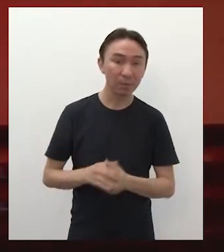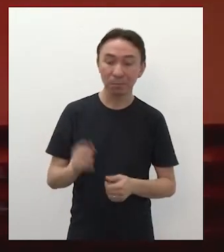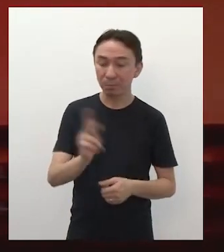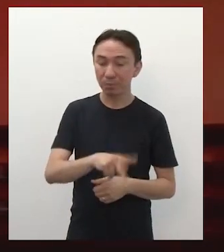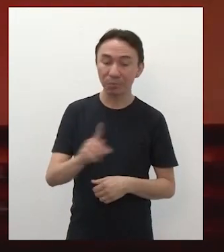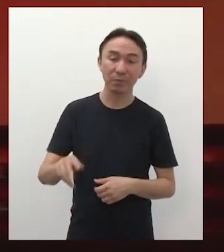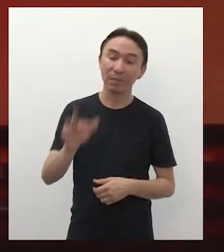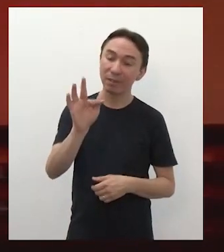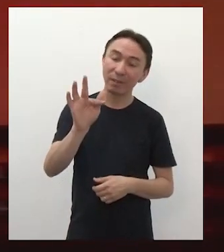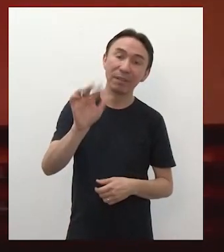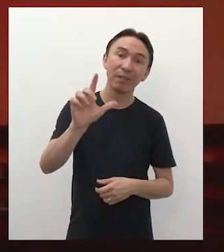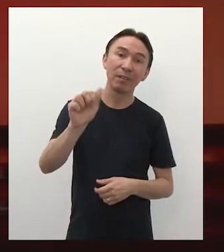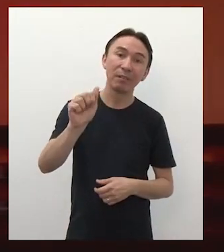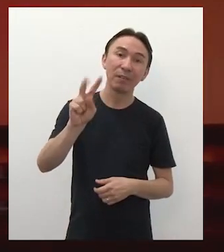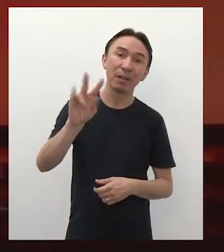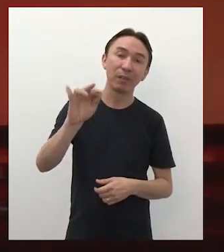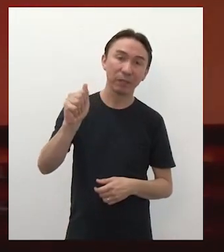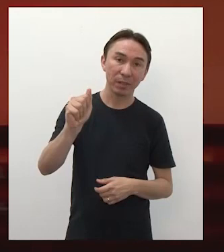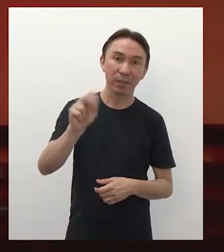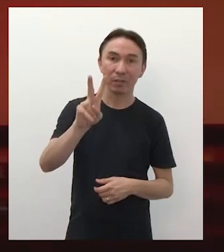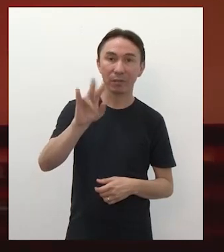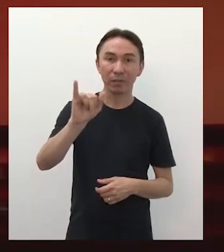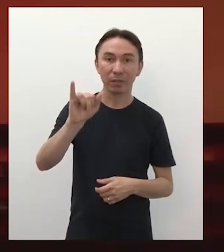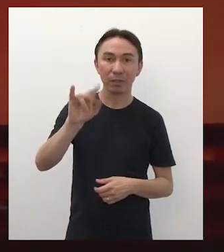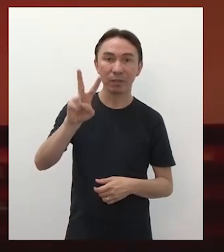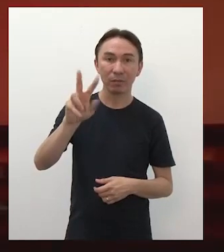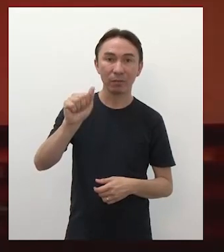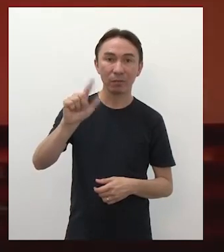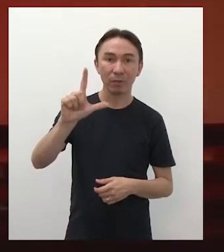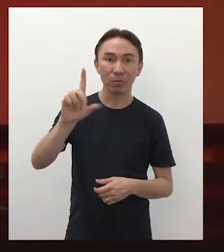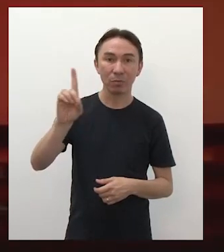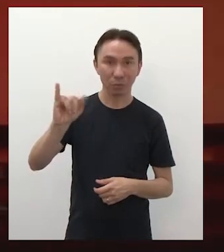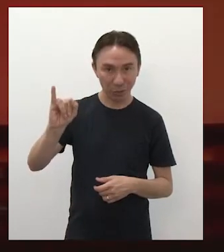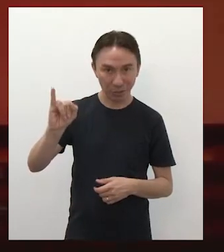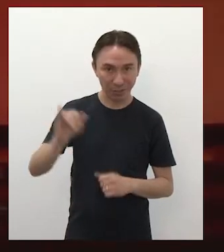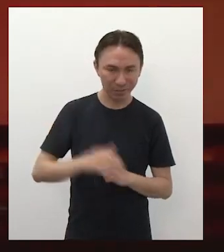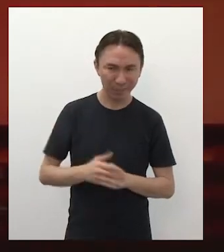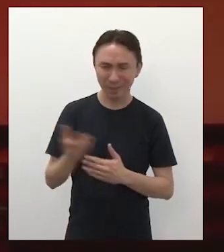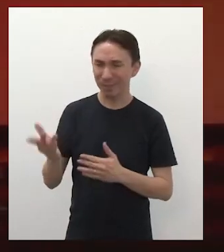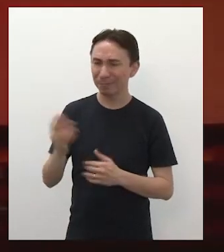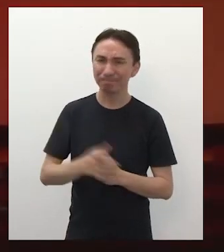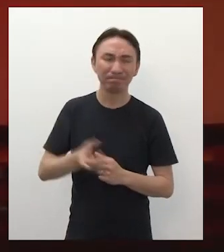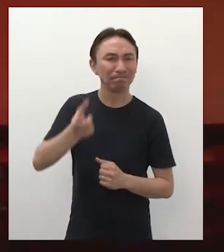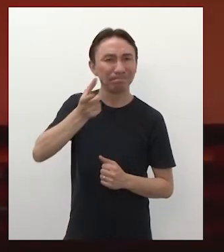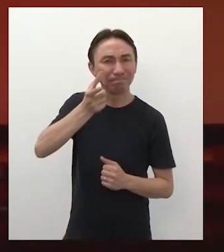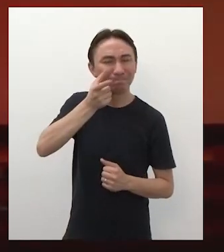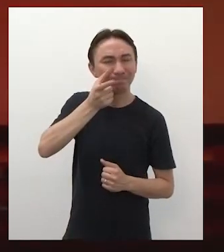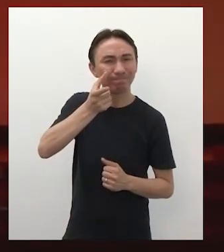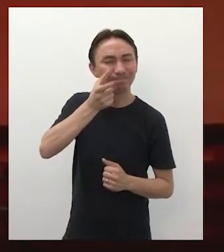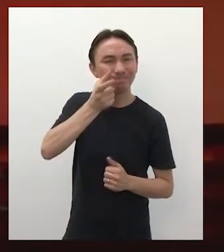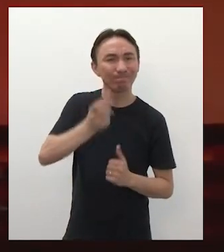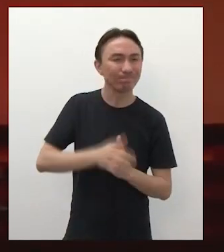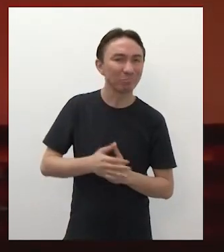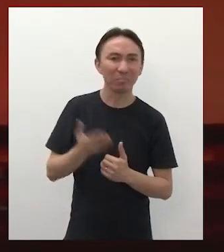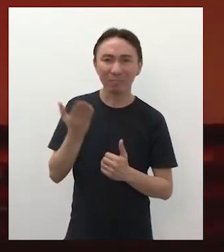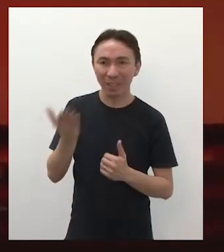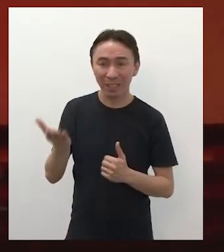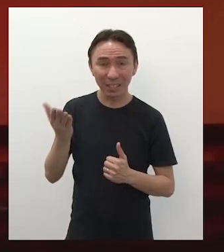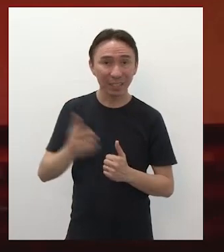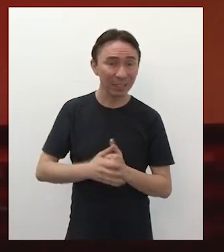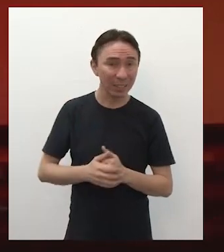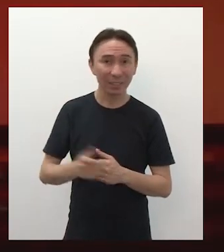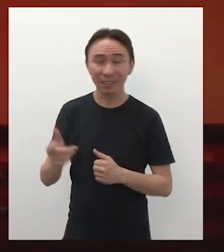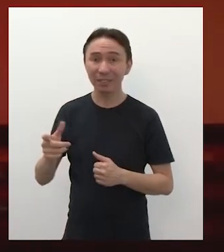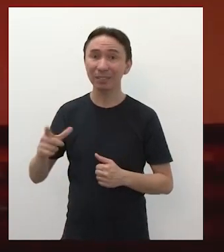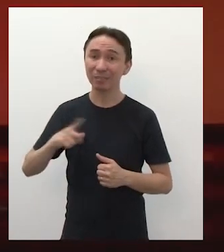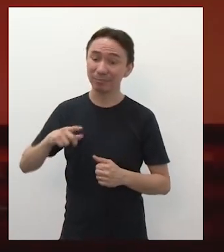pessoa absolutamente interessante, e ela navega em uma área muito cara para todos